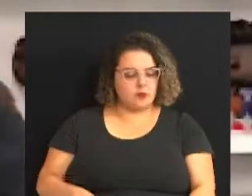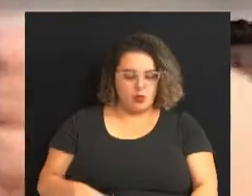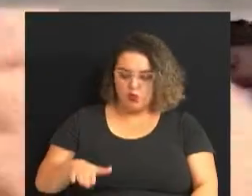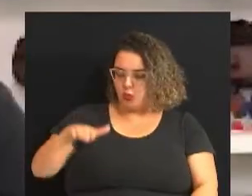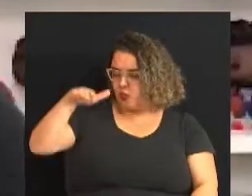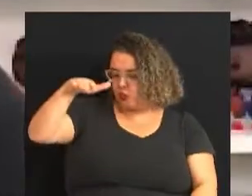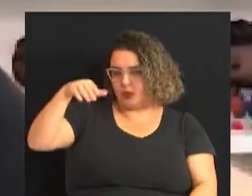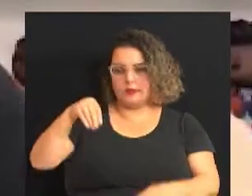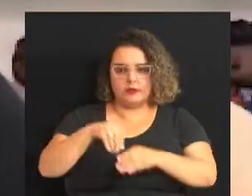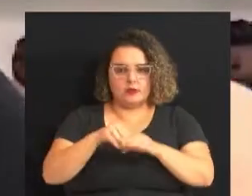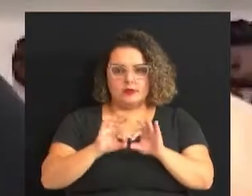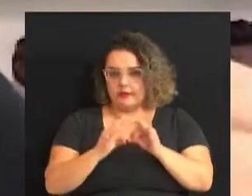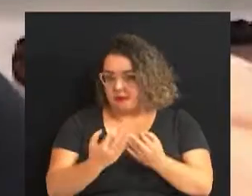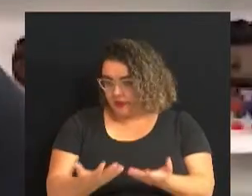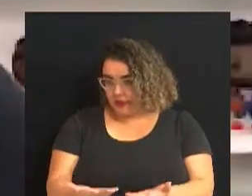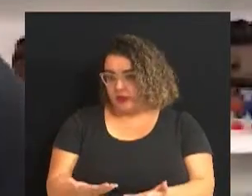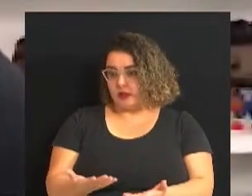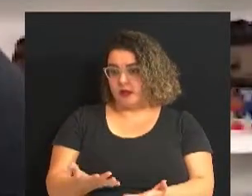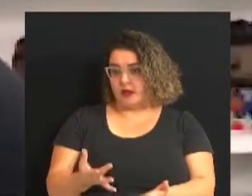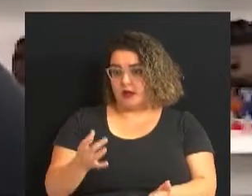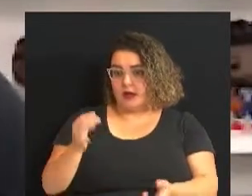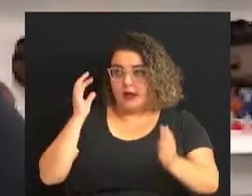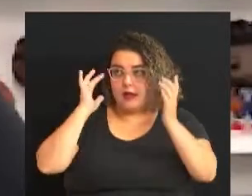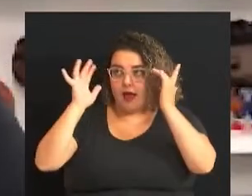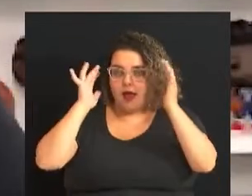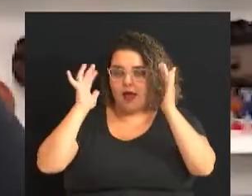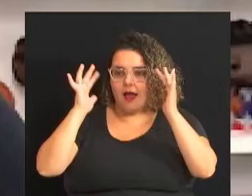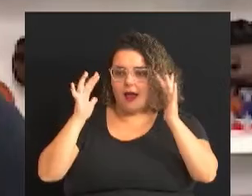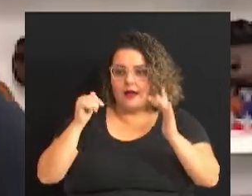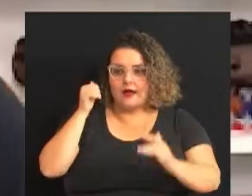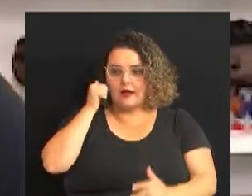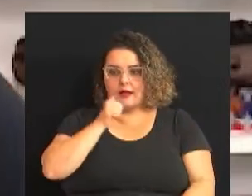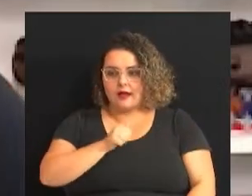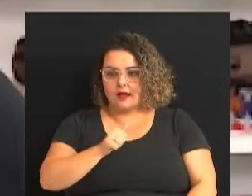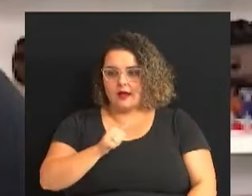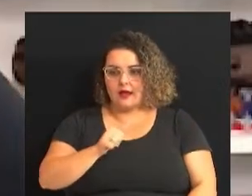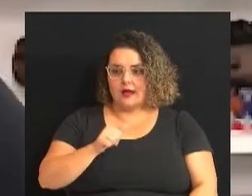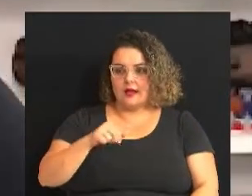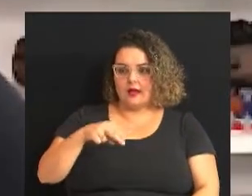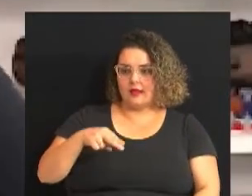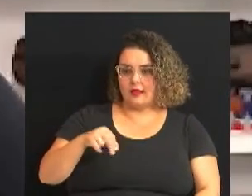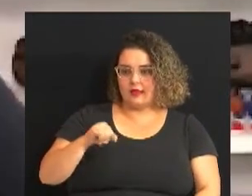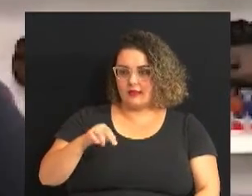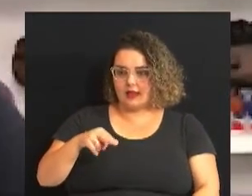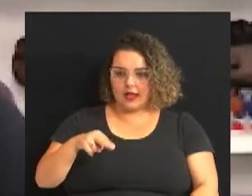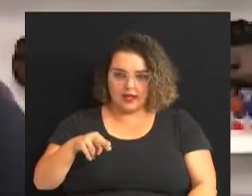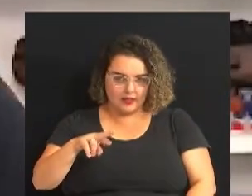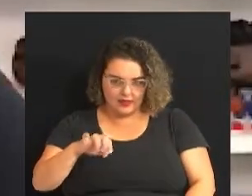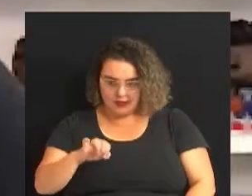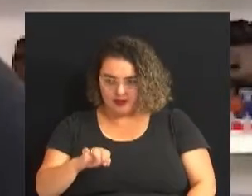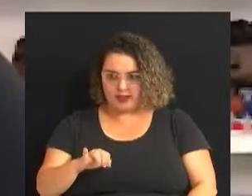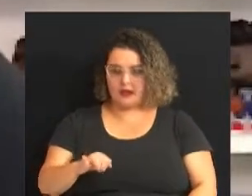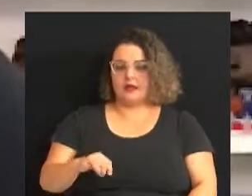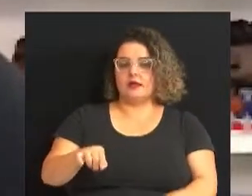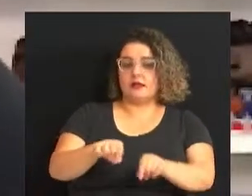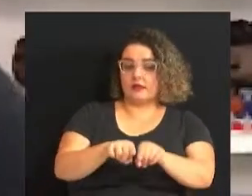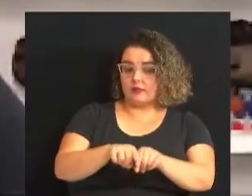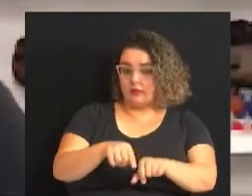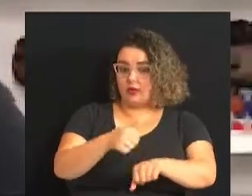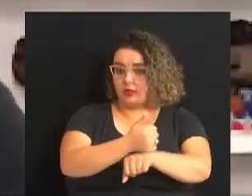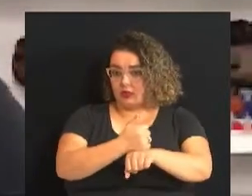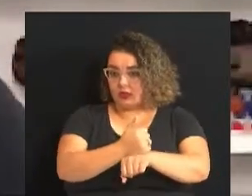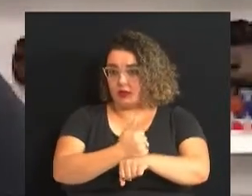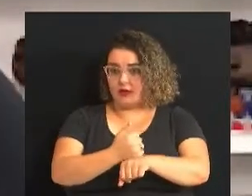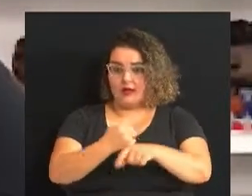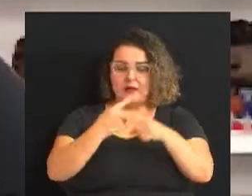dele. A gente percebeu que era uma realização de um sonho dela, da dona Nile Ivey, e dele também. E ele vai aos